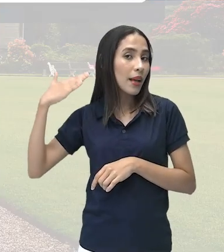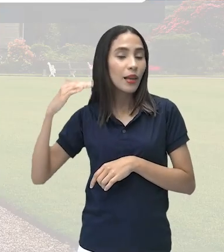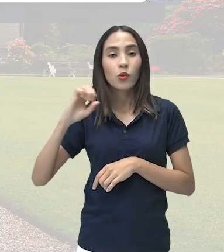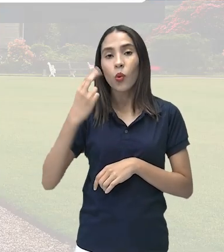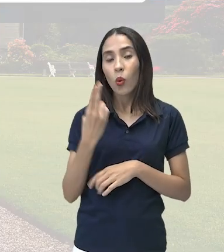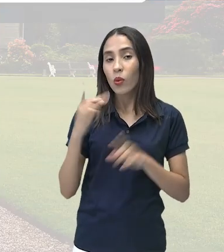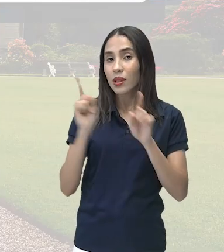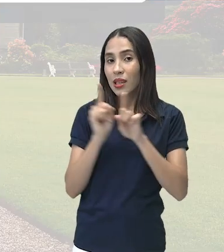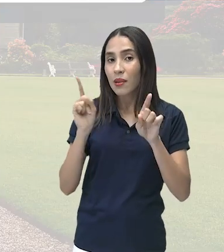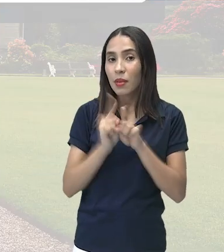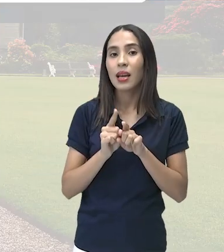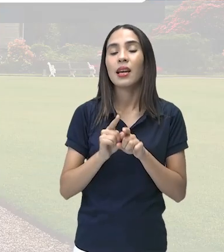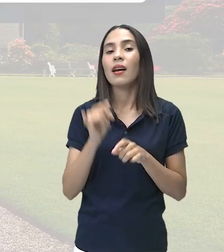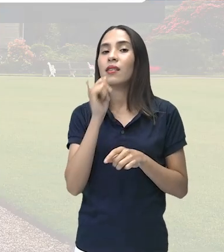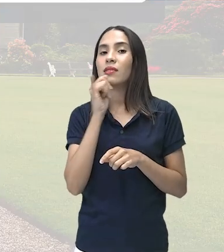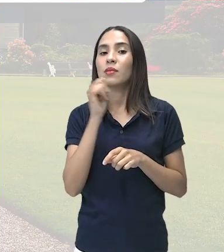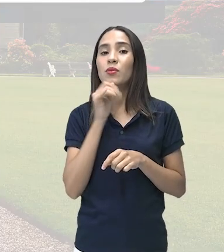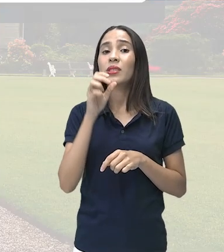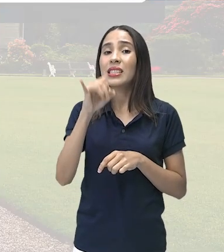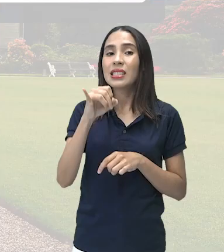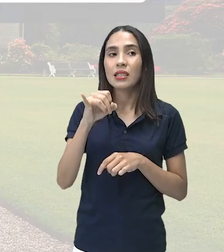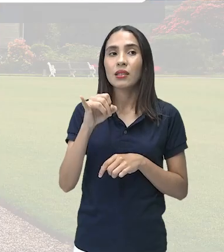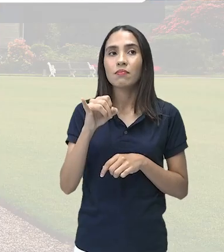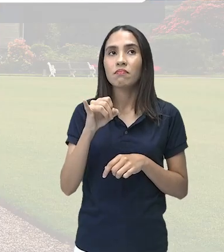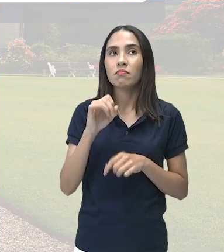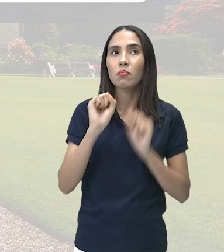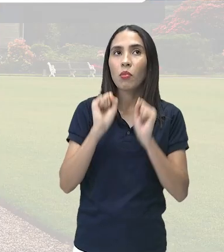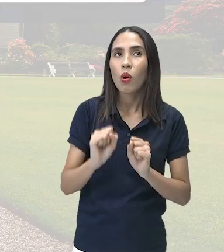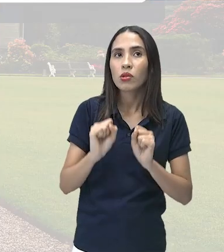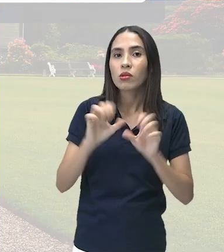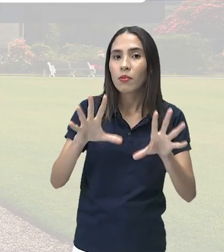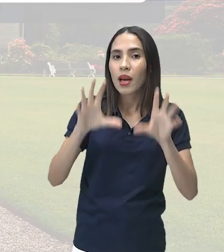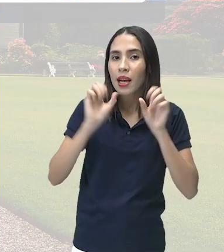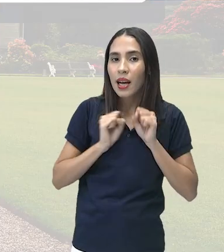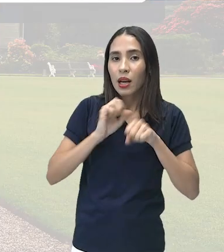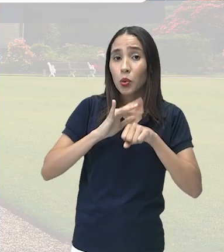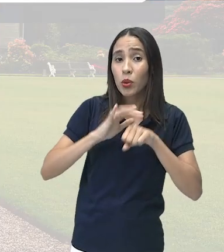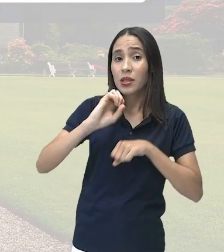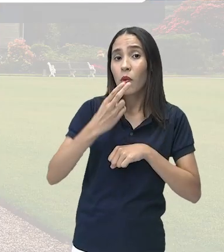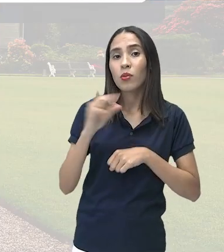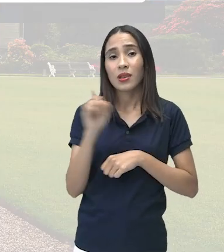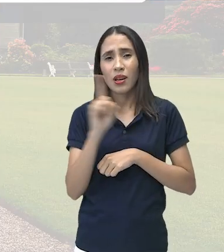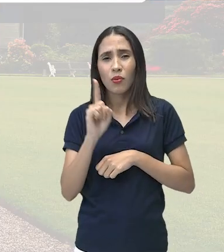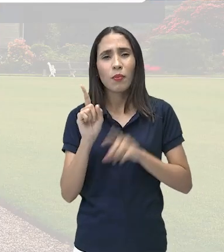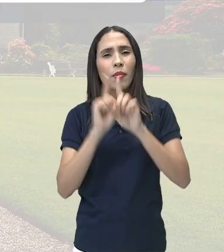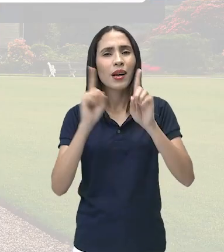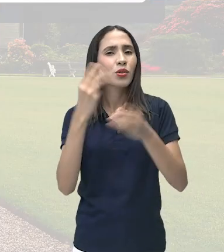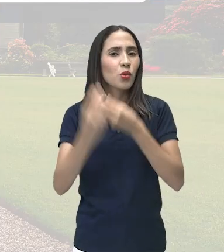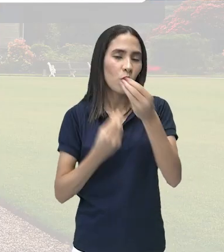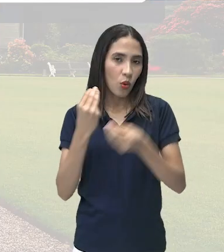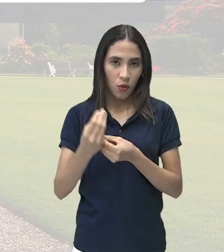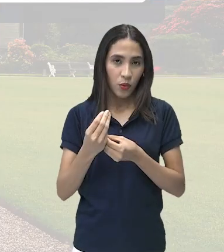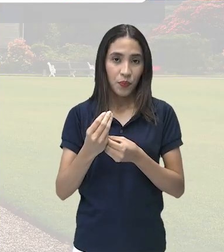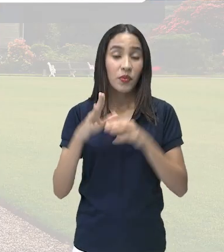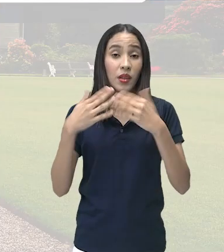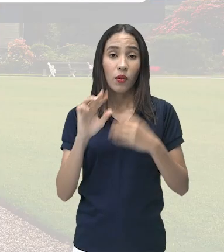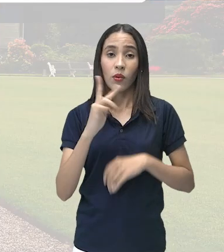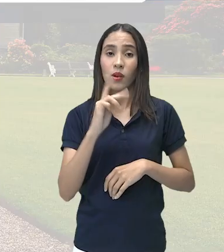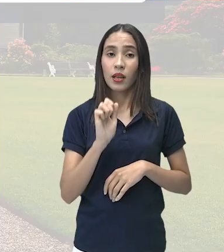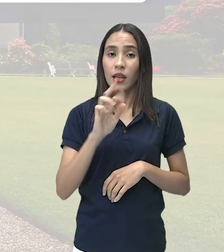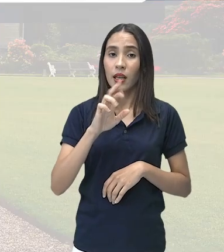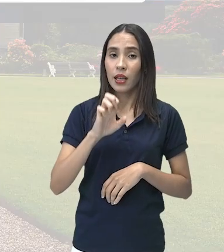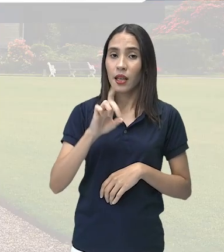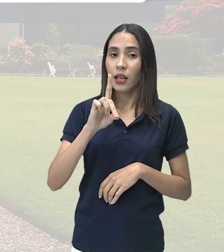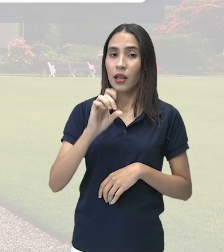dos cabelos, ou mesmo a predisposição a doenças, e como que isso é transmitido.